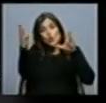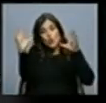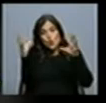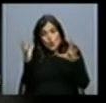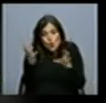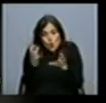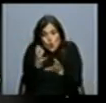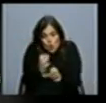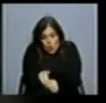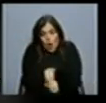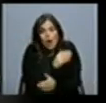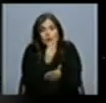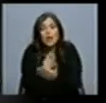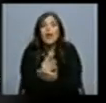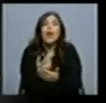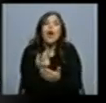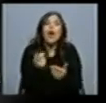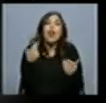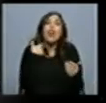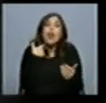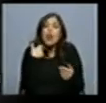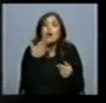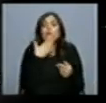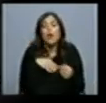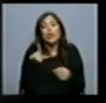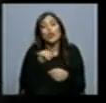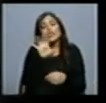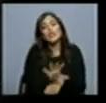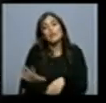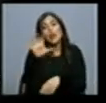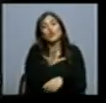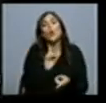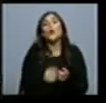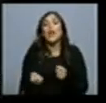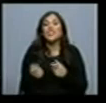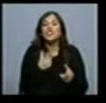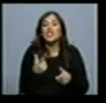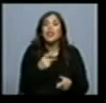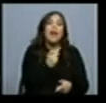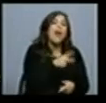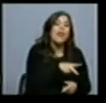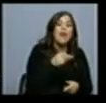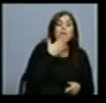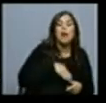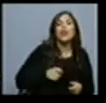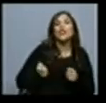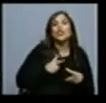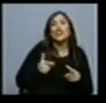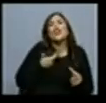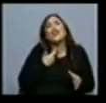branca e isto que nós estamos a ver são ilustrações daquilo que serão anãs brancas. Estrelas muito mais pequenas, muito